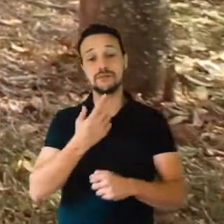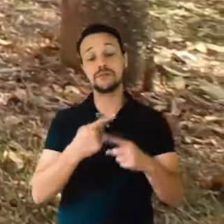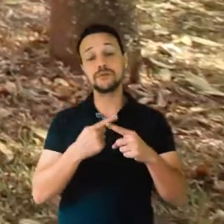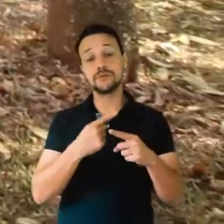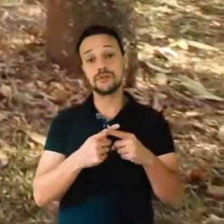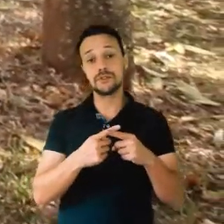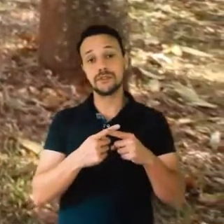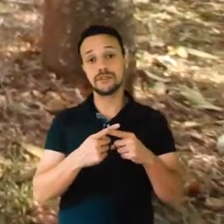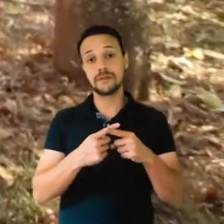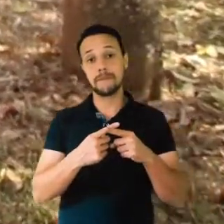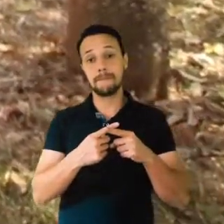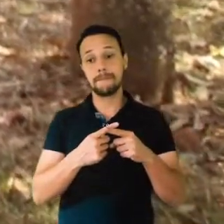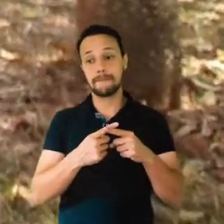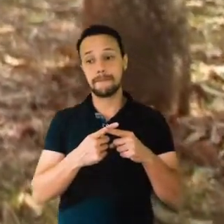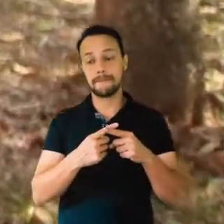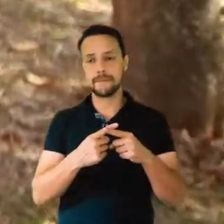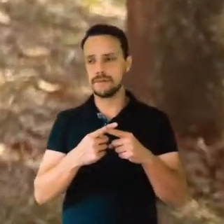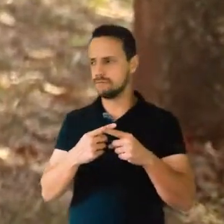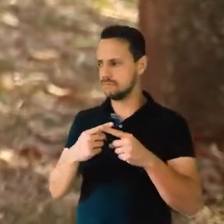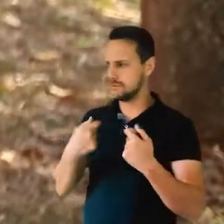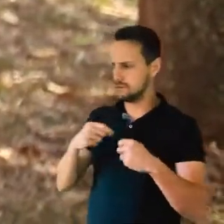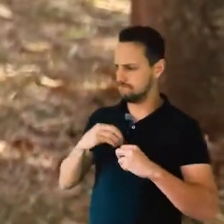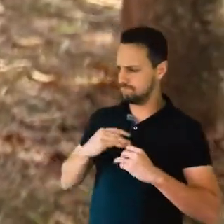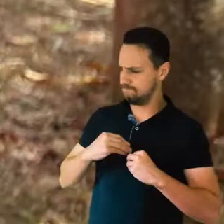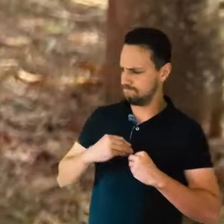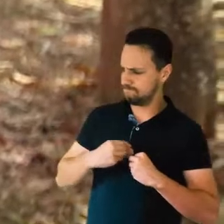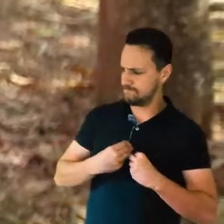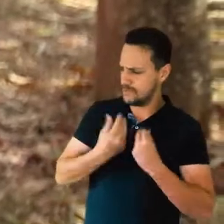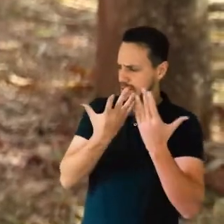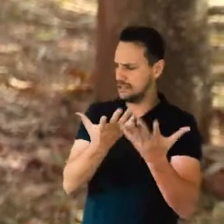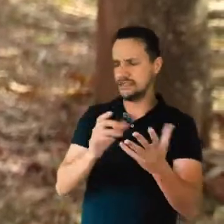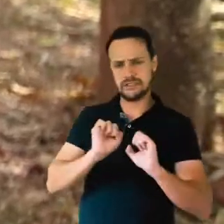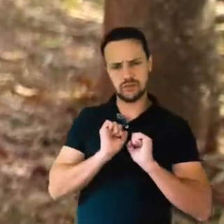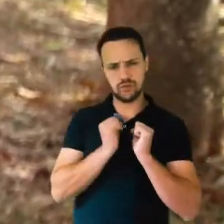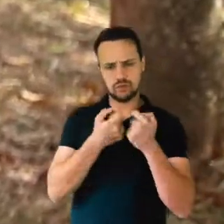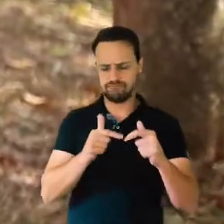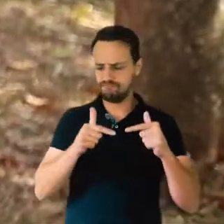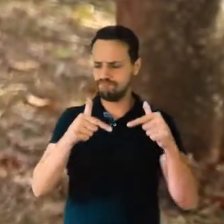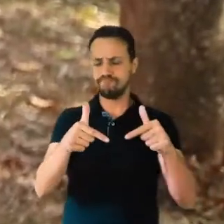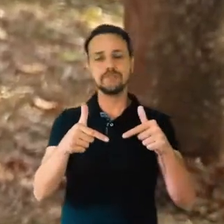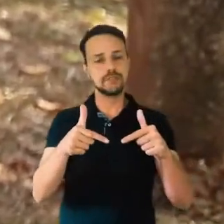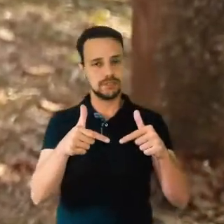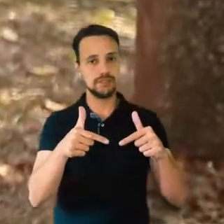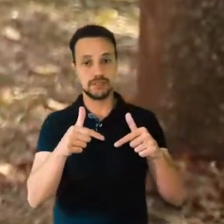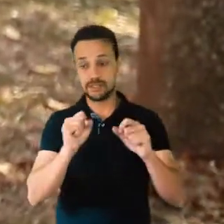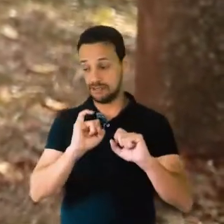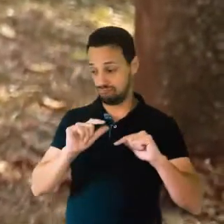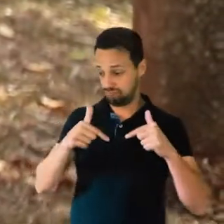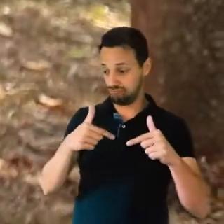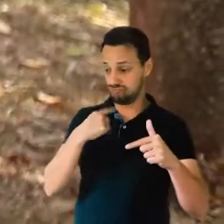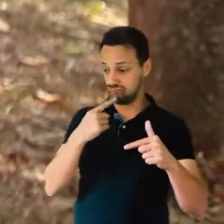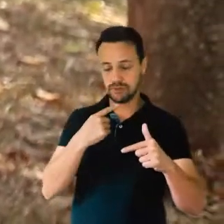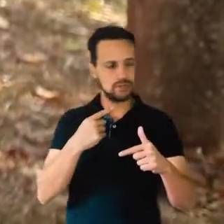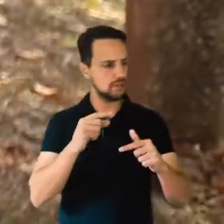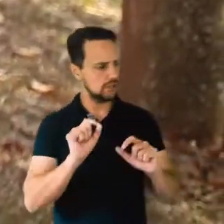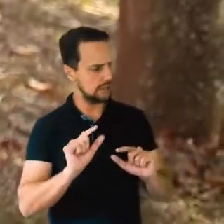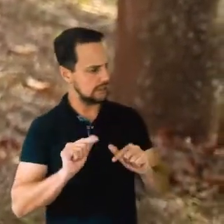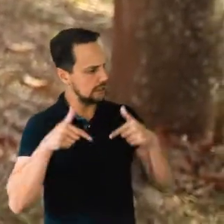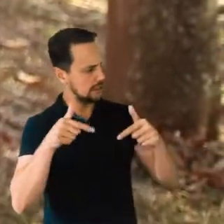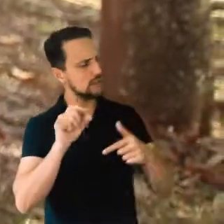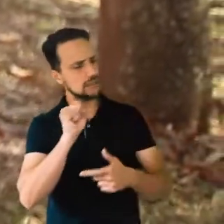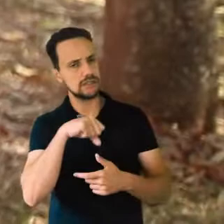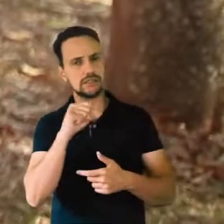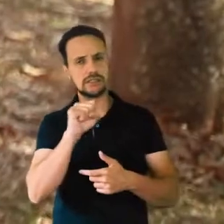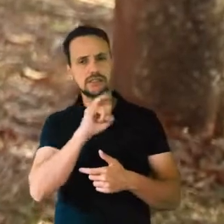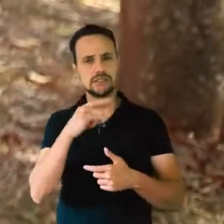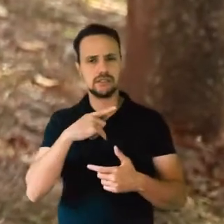né? Porque a gente... Tem que se entregar, né? A gente tem que se entregar. Se não se entregar, o negócio não funciona, né? Sim, quando